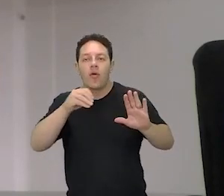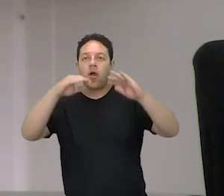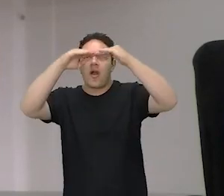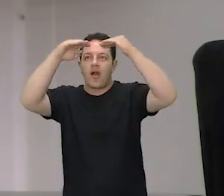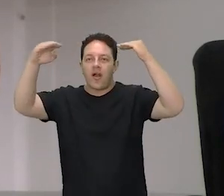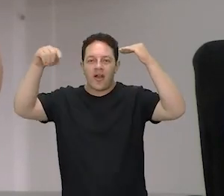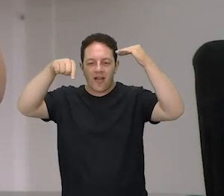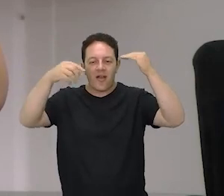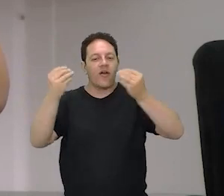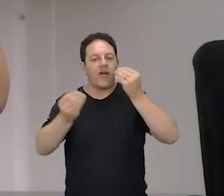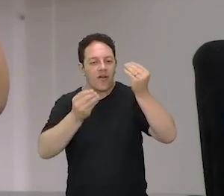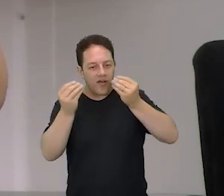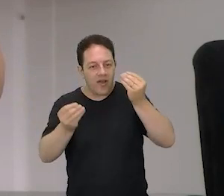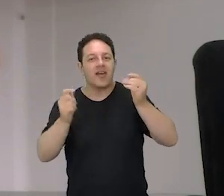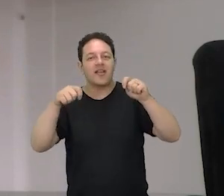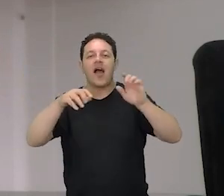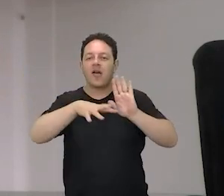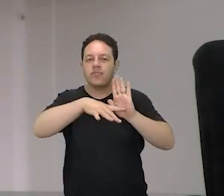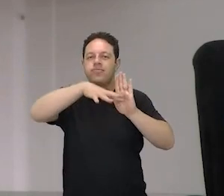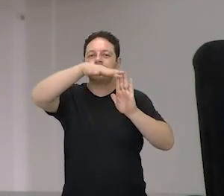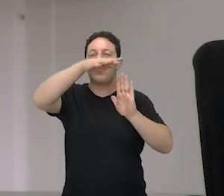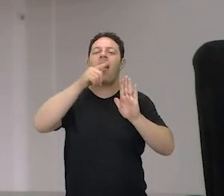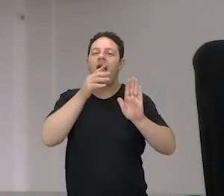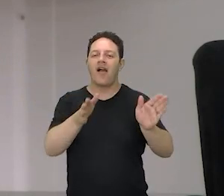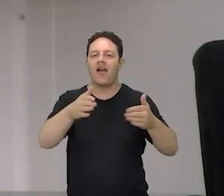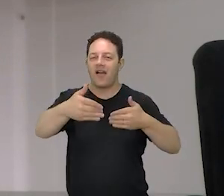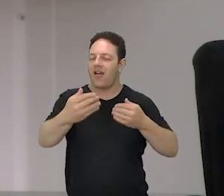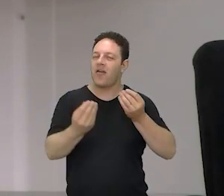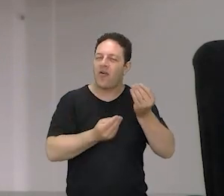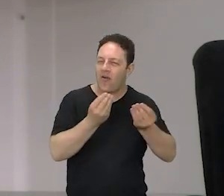telhado, que encheria a caixa d'água.